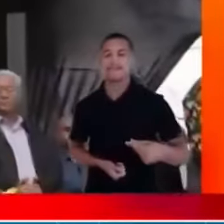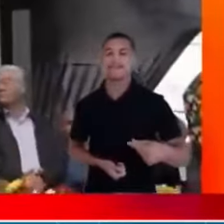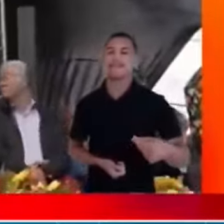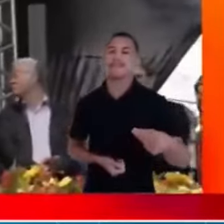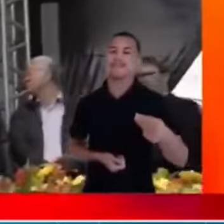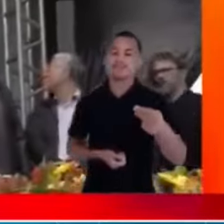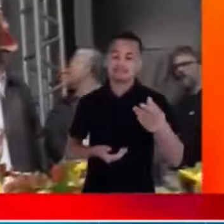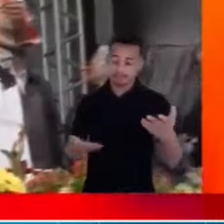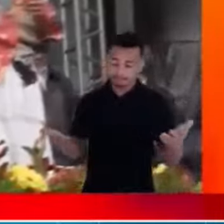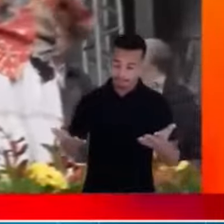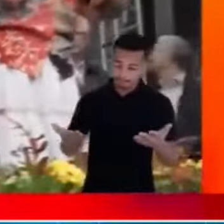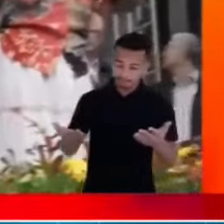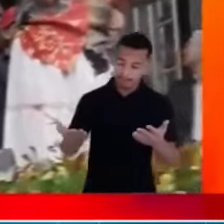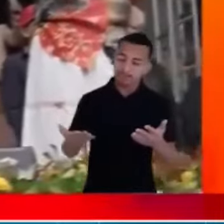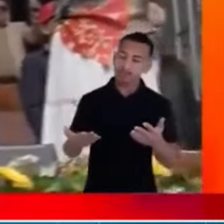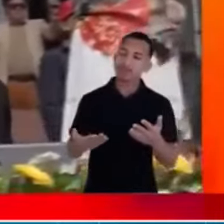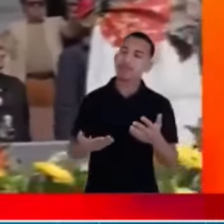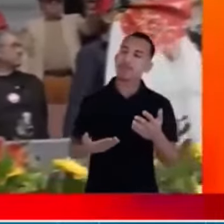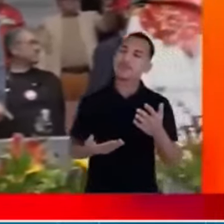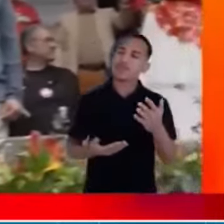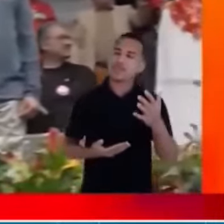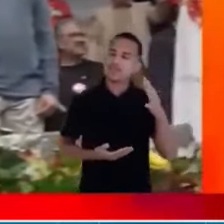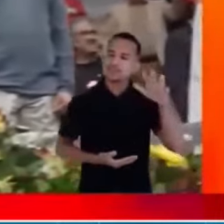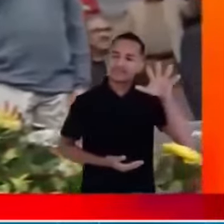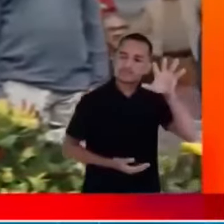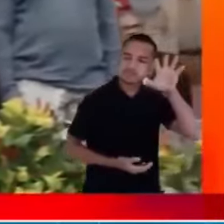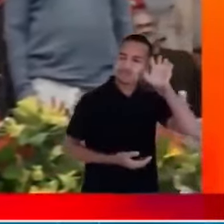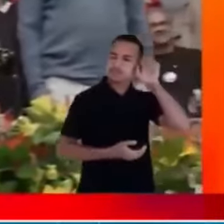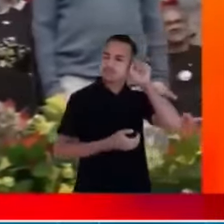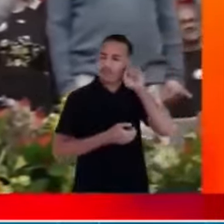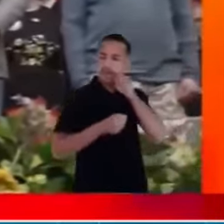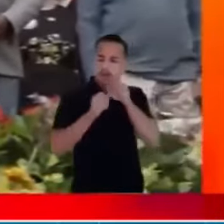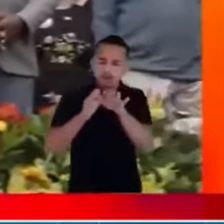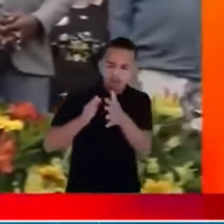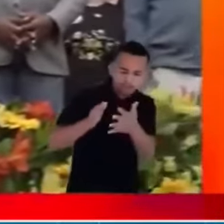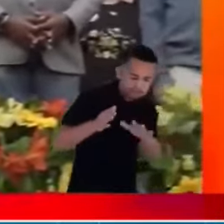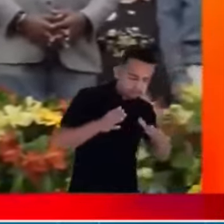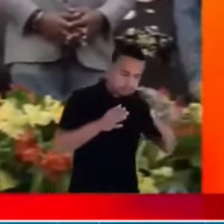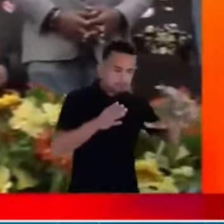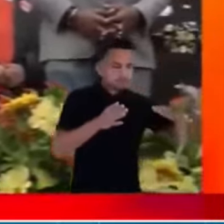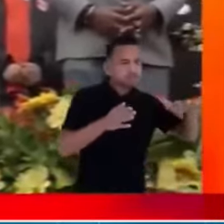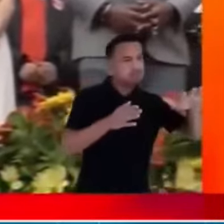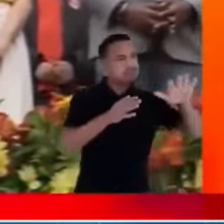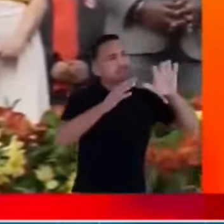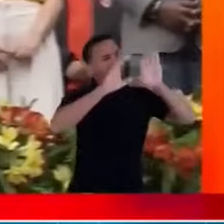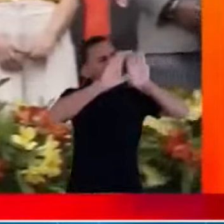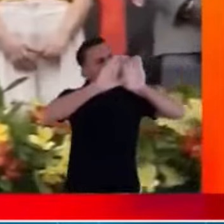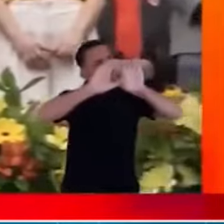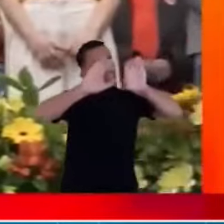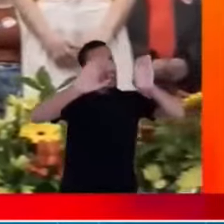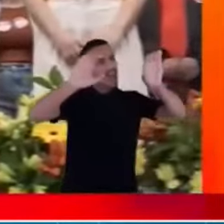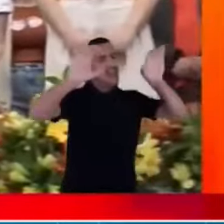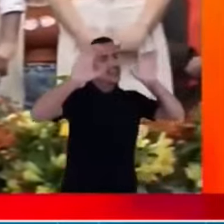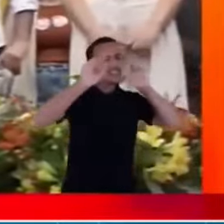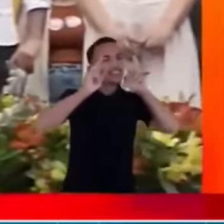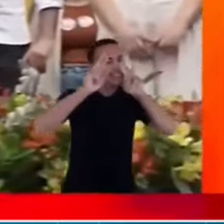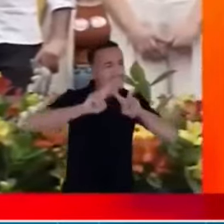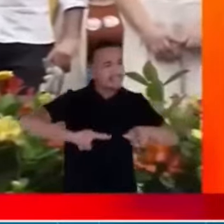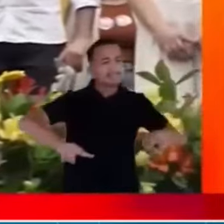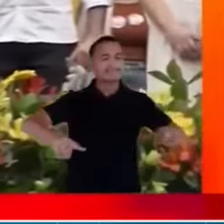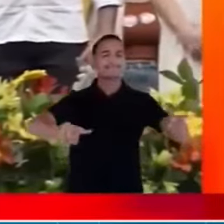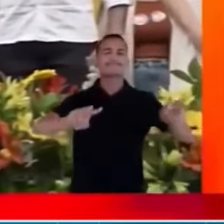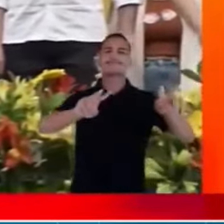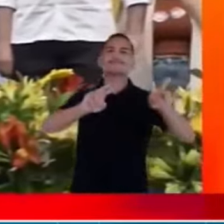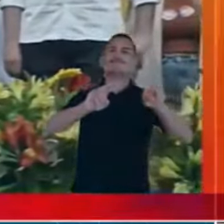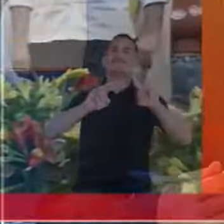pode variar de R$ 4.537 a R$ 18.148. No caso de reincidência, a